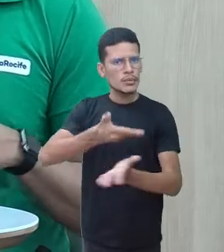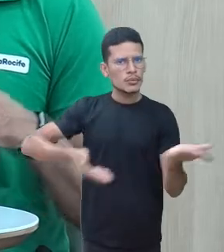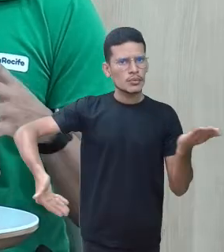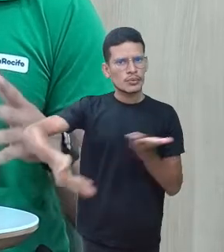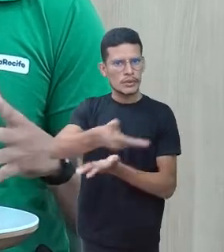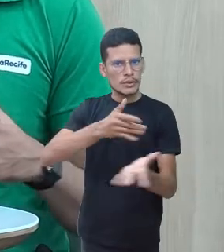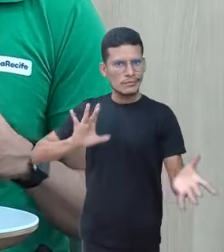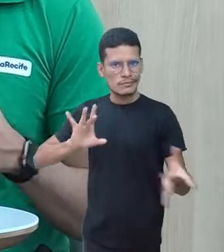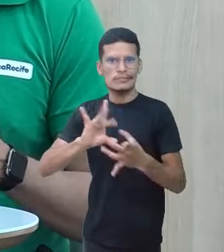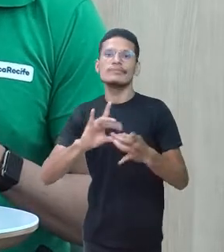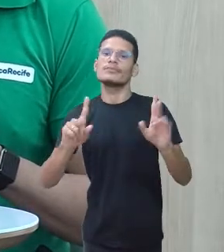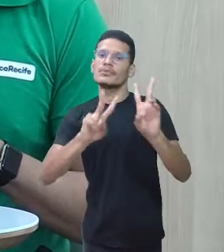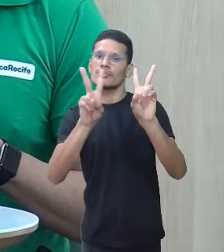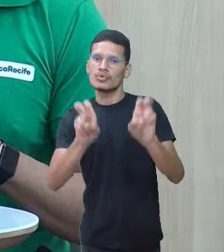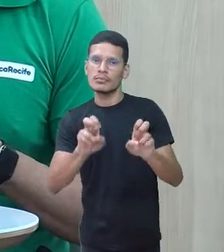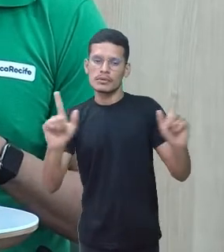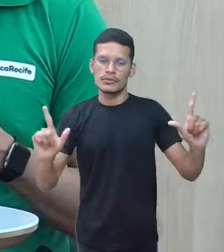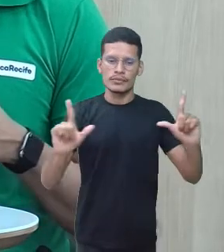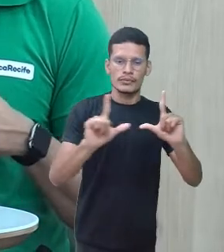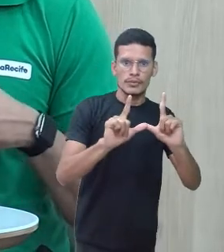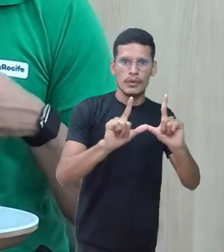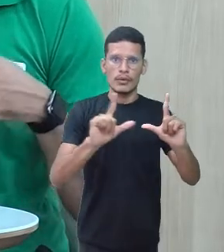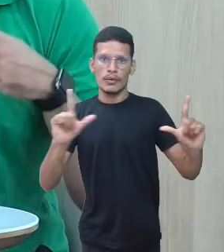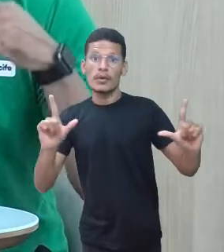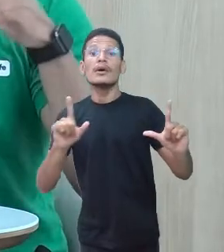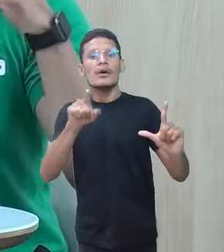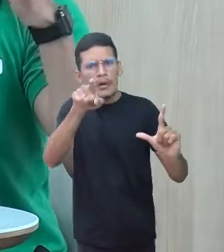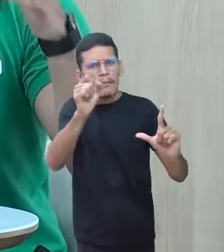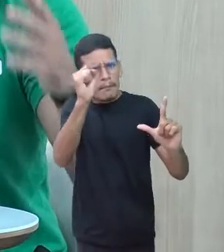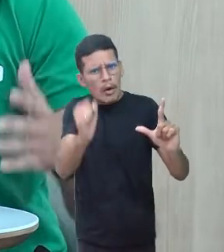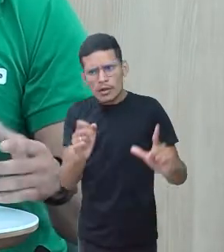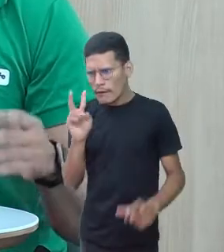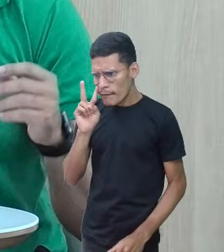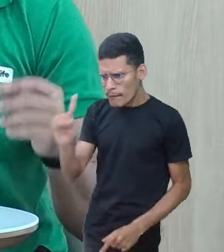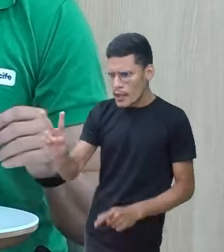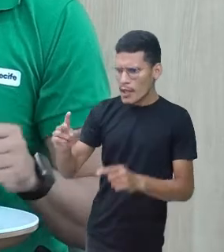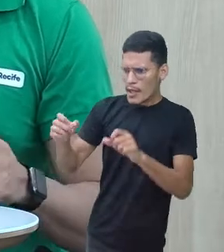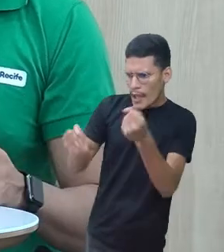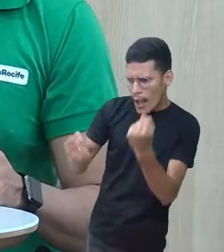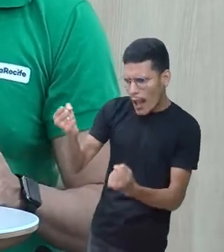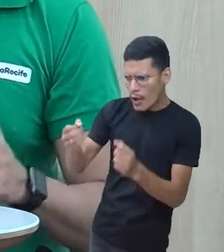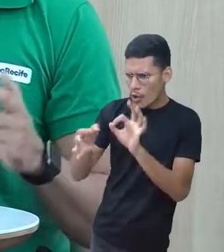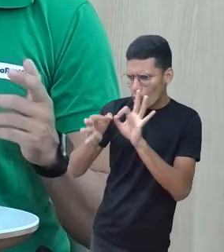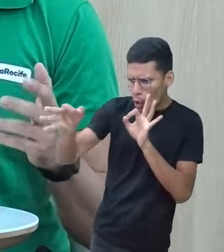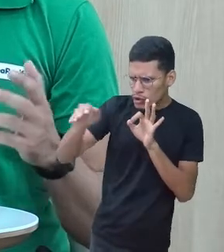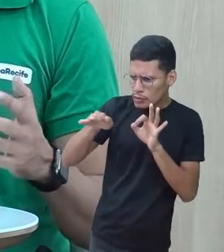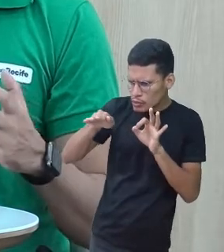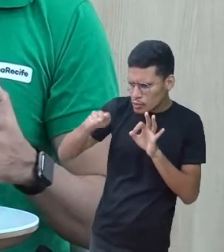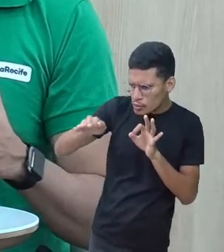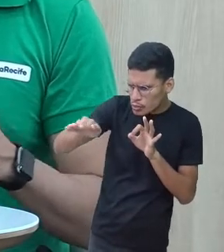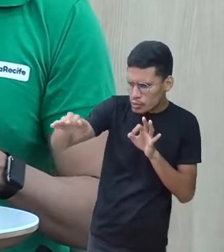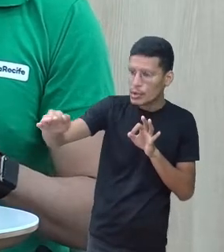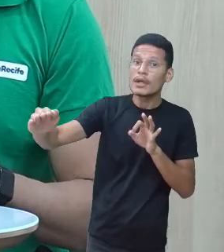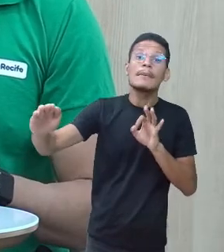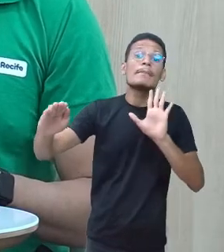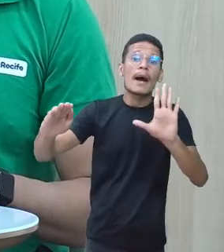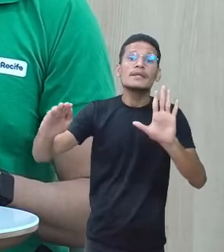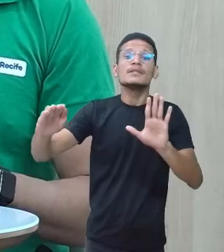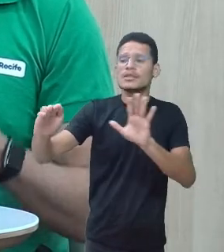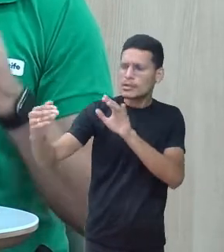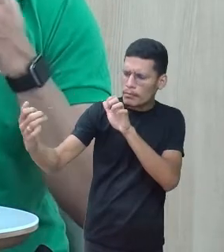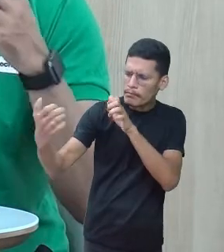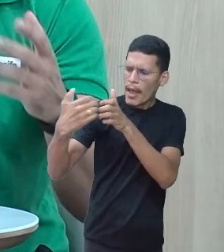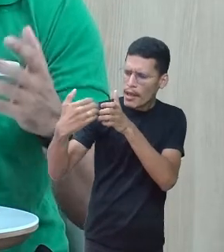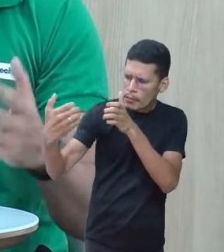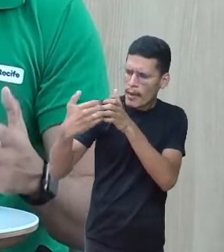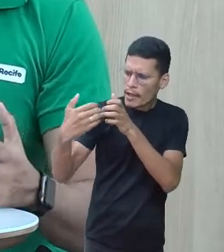à ampliação e redução. Então você pode ver um carro bem longe, bem pequenininho, conforme ele vai se aproximando em relação